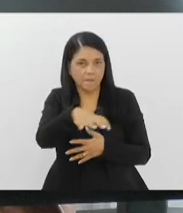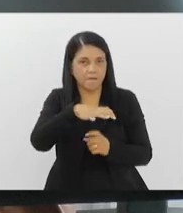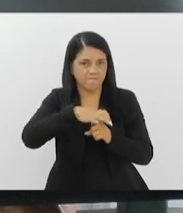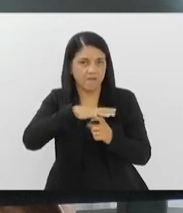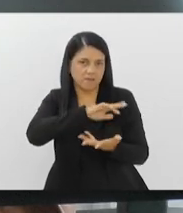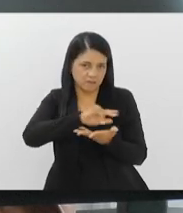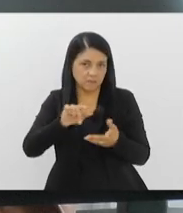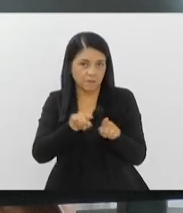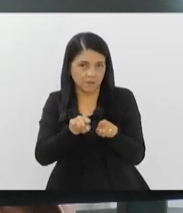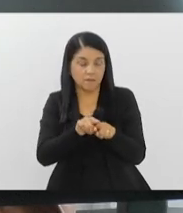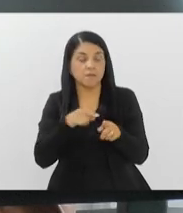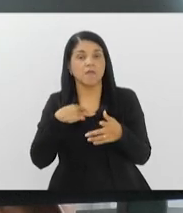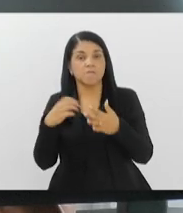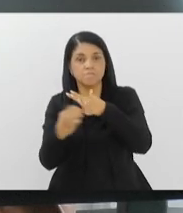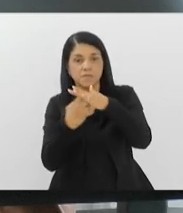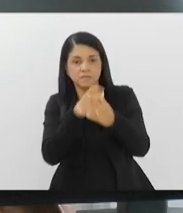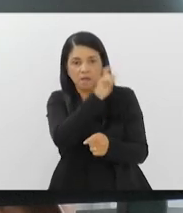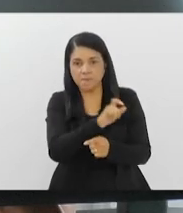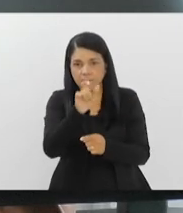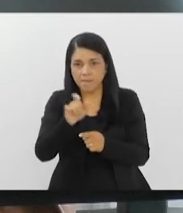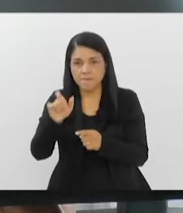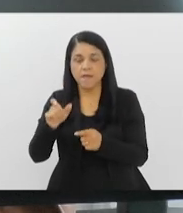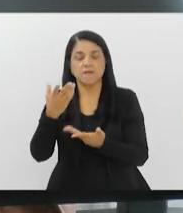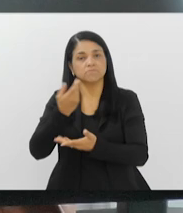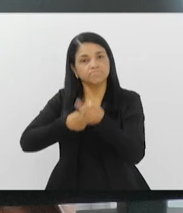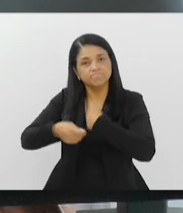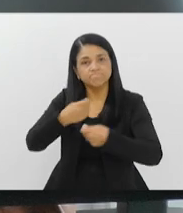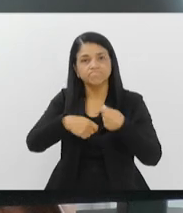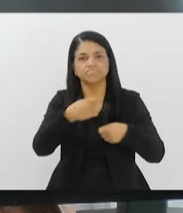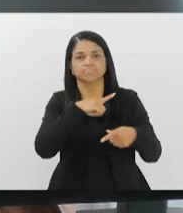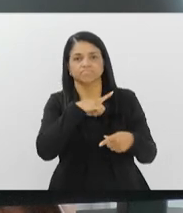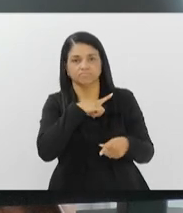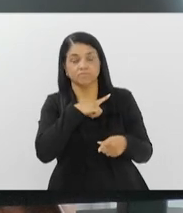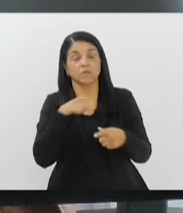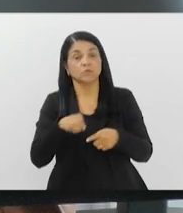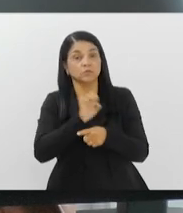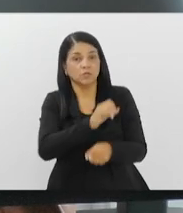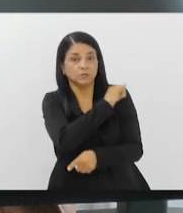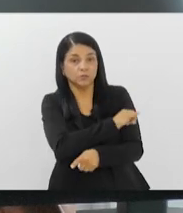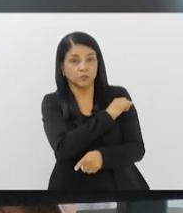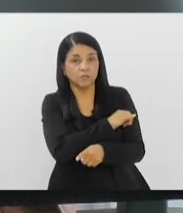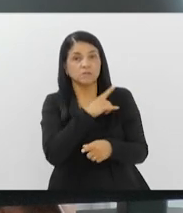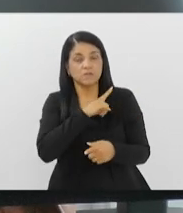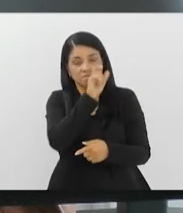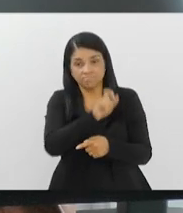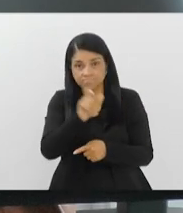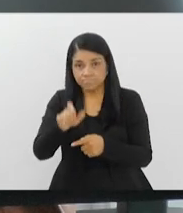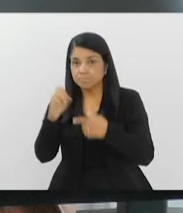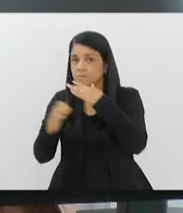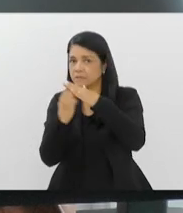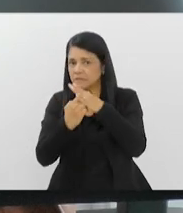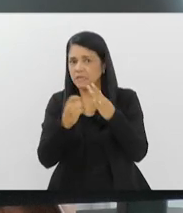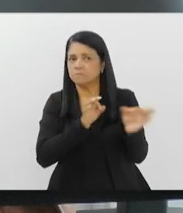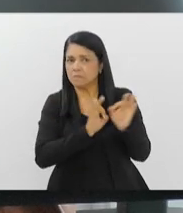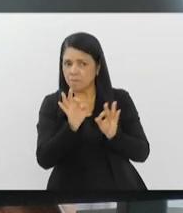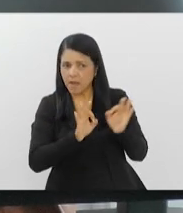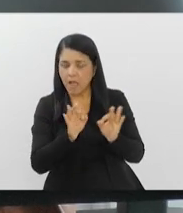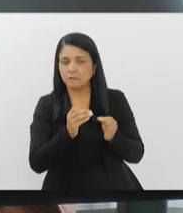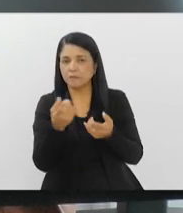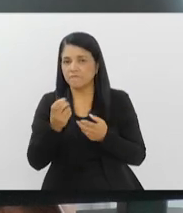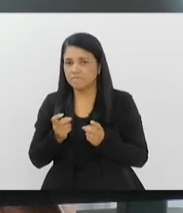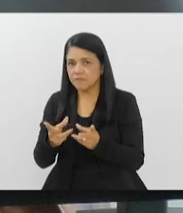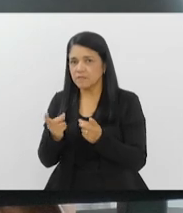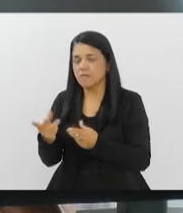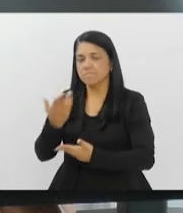congregar mais empresários e abrange mais negócios. Né? Eu acho que o Estado do Rio de Janeiro tem muitos empresários preparados para estarem comercializando